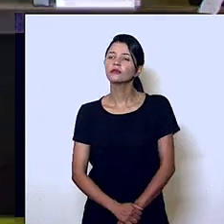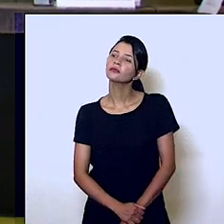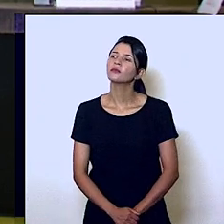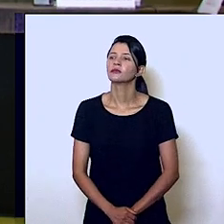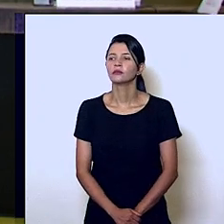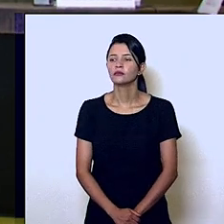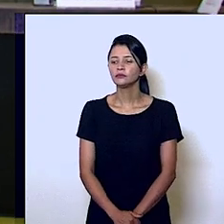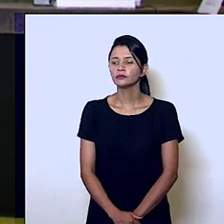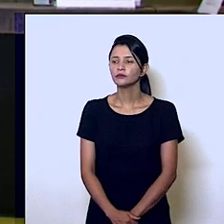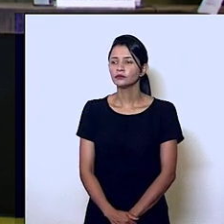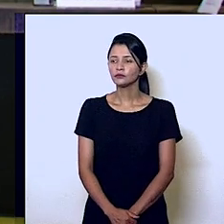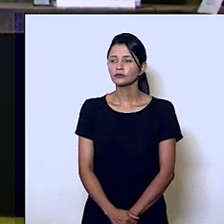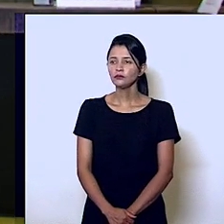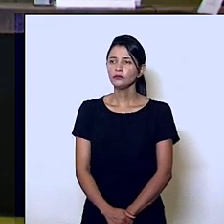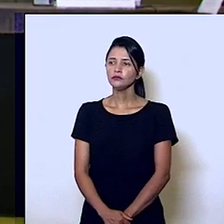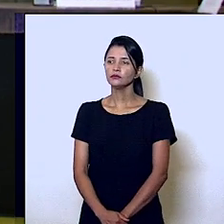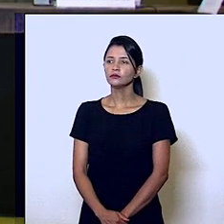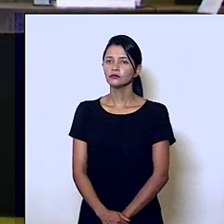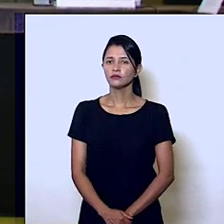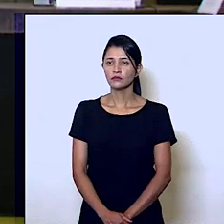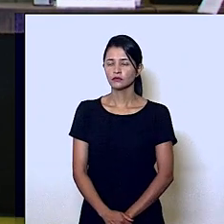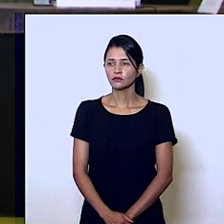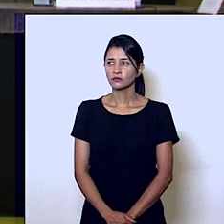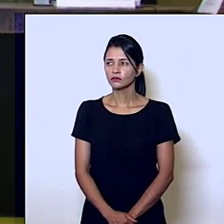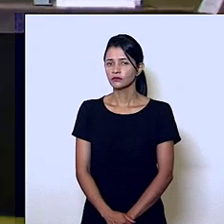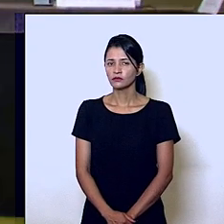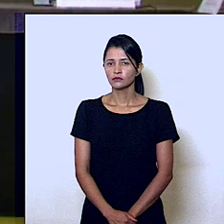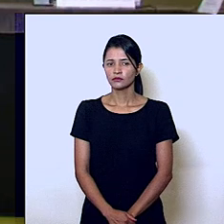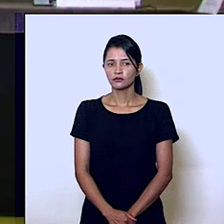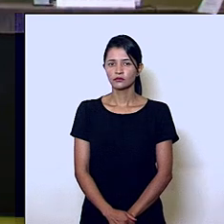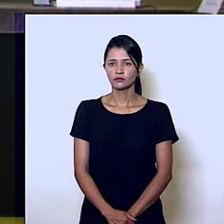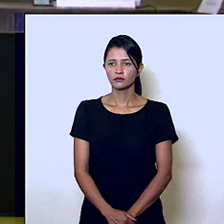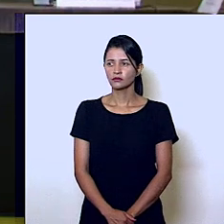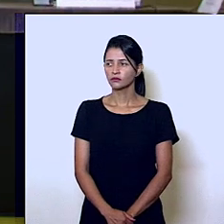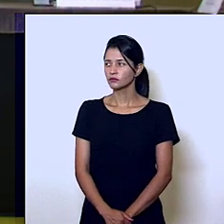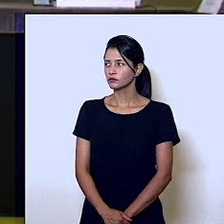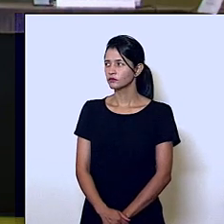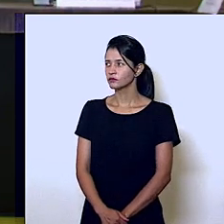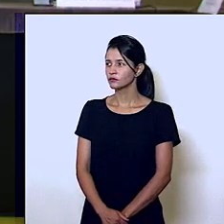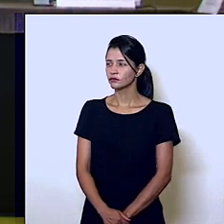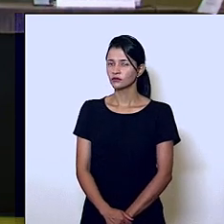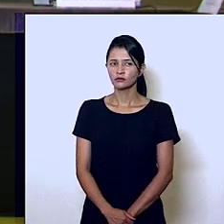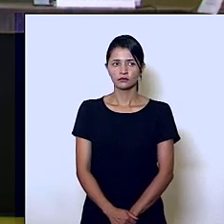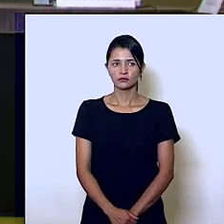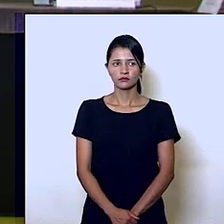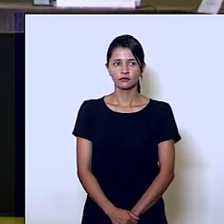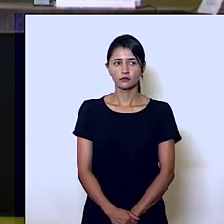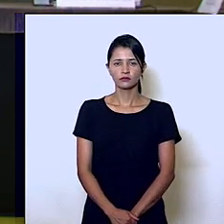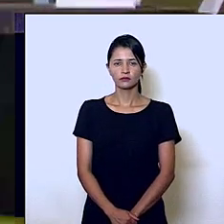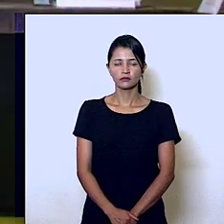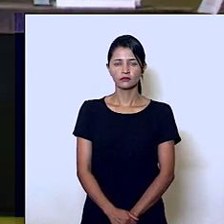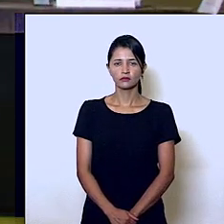Pegou Covid, tornou da Covid. Aí eu saí da Febra, morreu em março desse ano. Aí eu saí da. Que coisa. Saí da